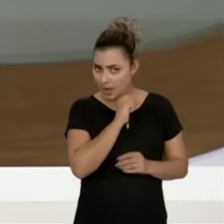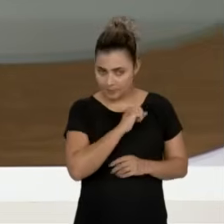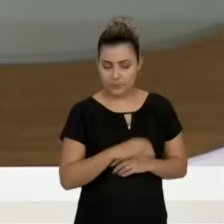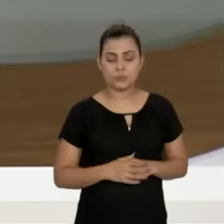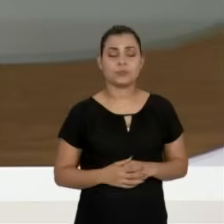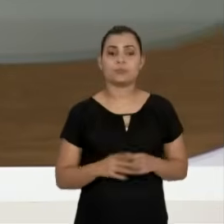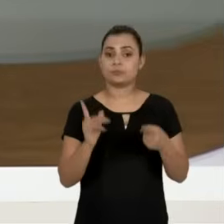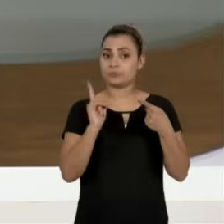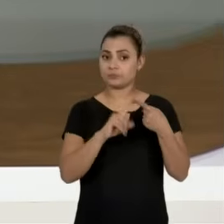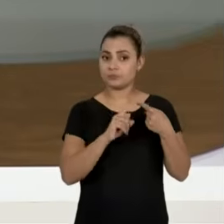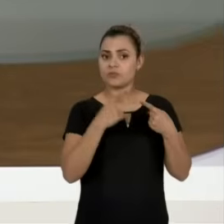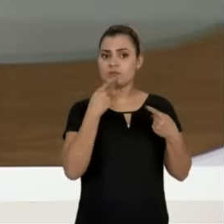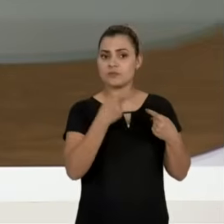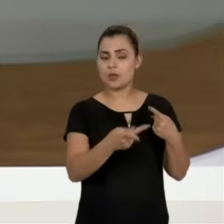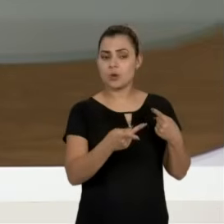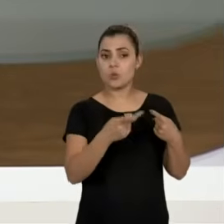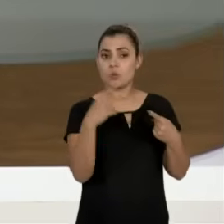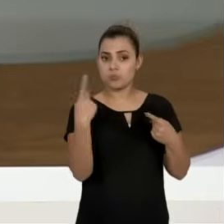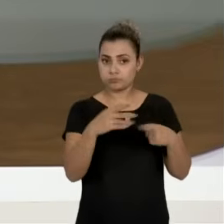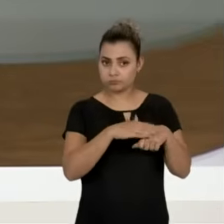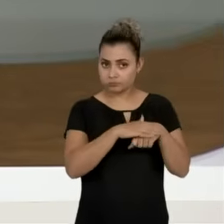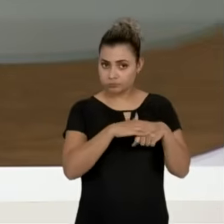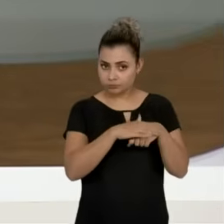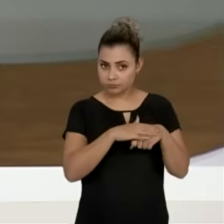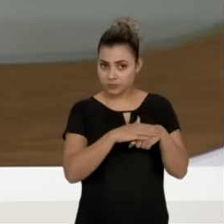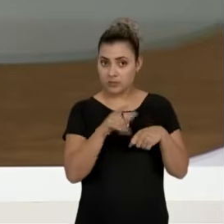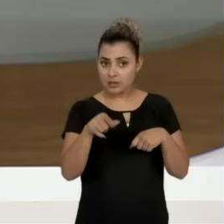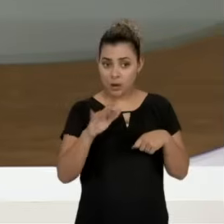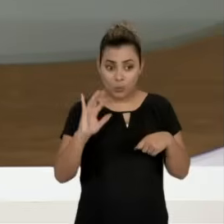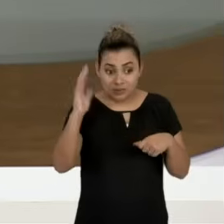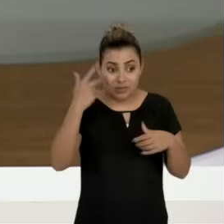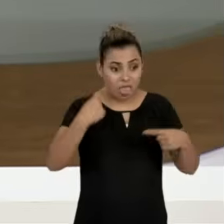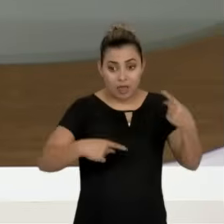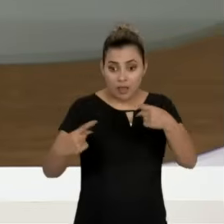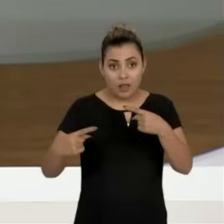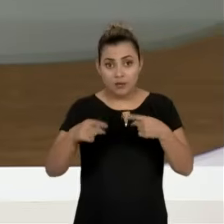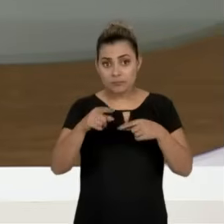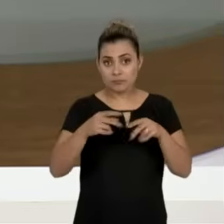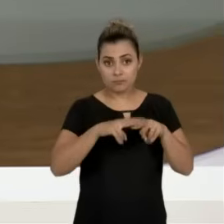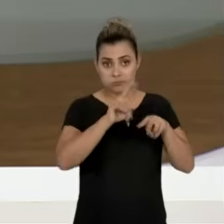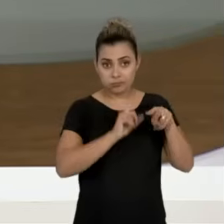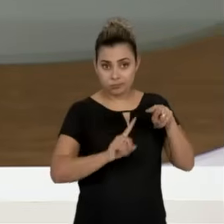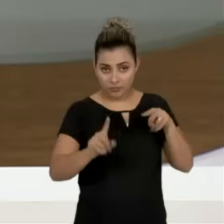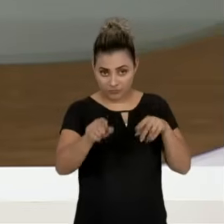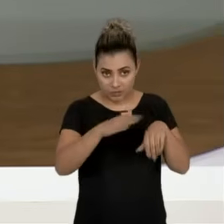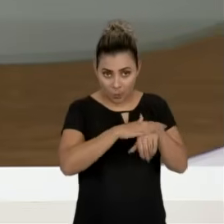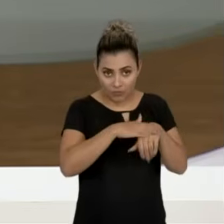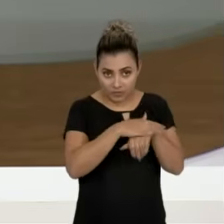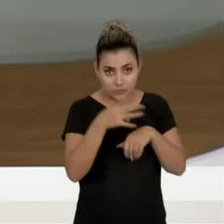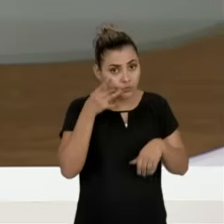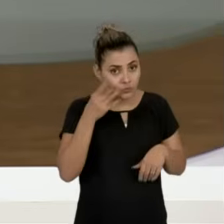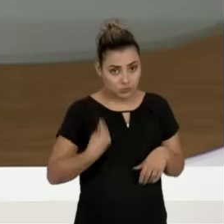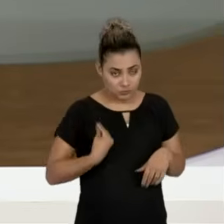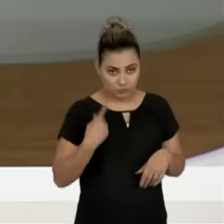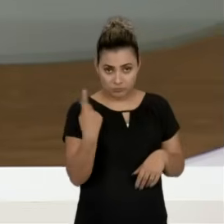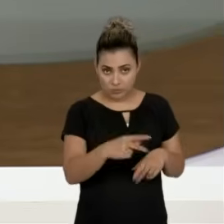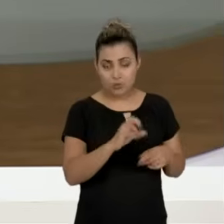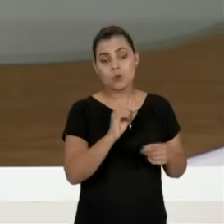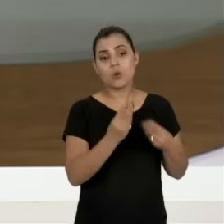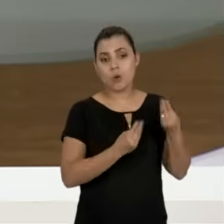coisas. O senhor falou com ele, depois que ele saiu da prisão, como ele está e o que foi que